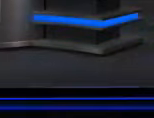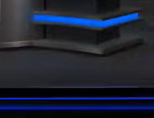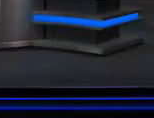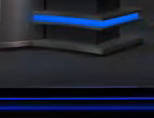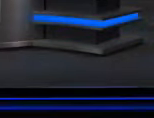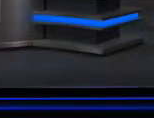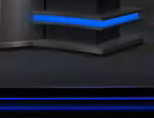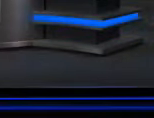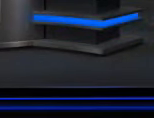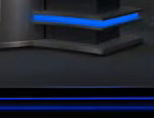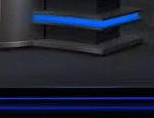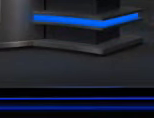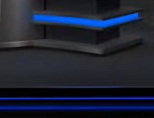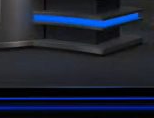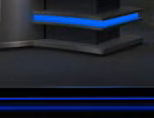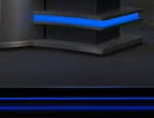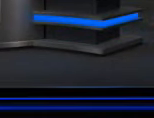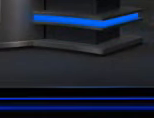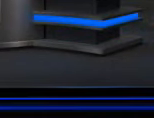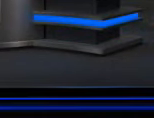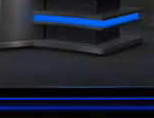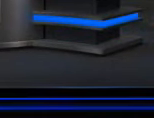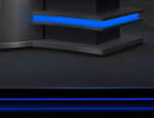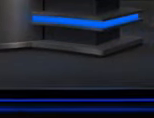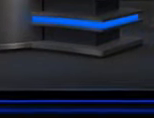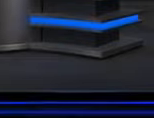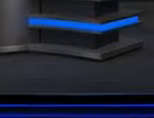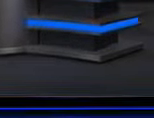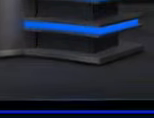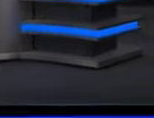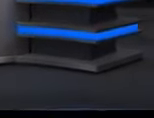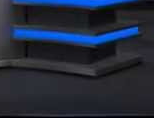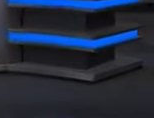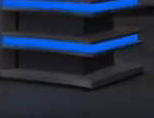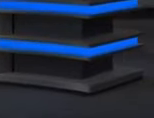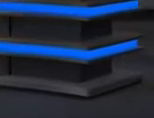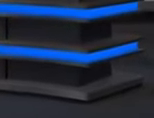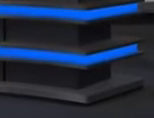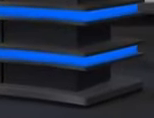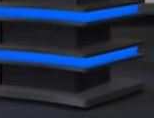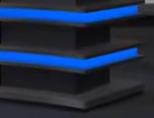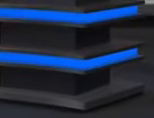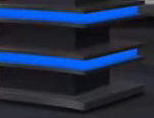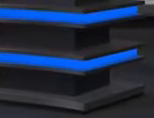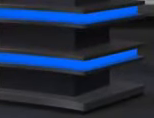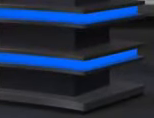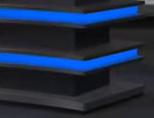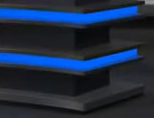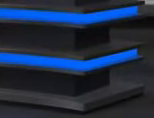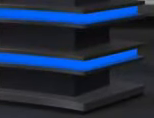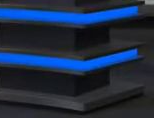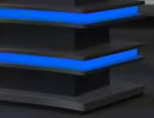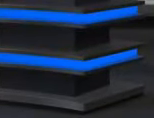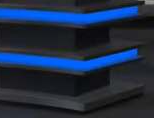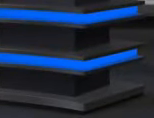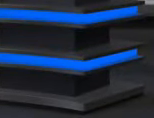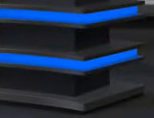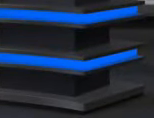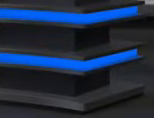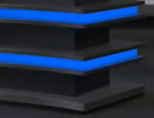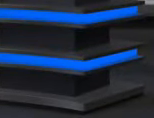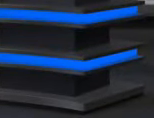para mim. Eu vou lembrando vocês aí, enquanto ela arruma para ver o Jefferson. Gente, vamos participar desse concurso cultural Amor em Nós. Vejam todas